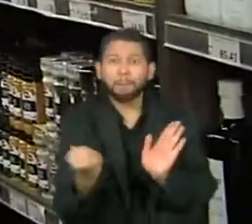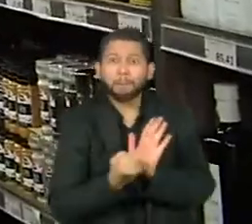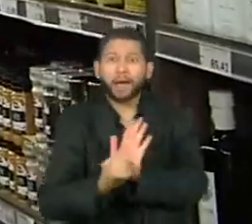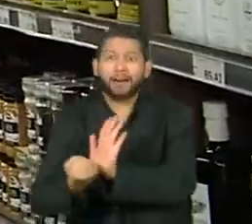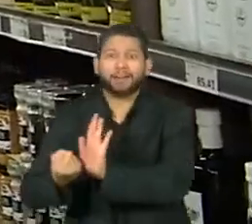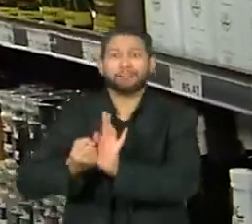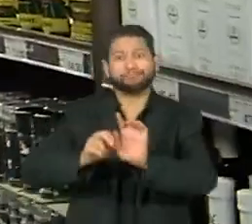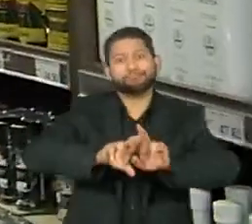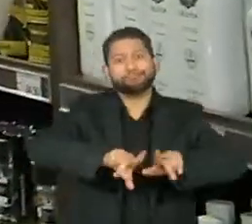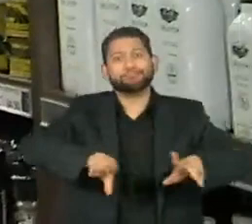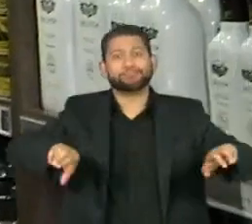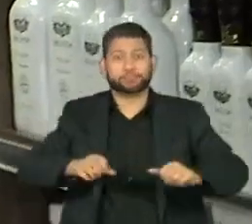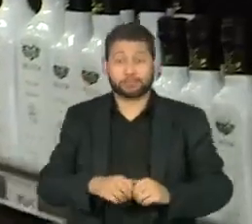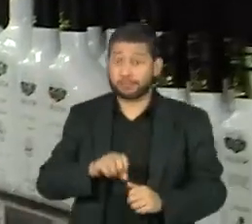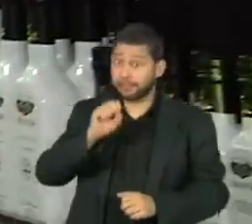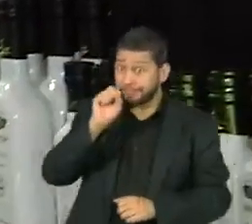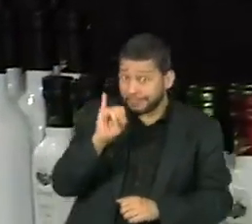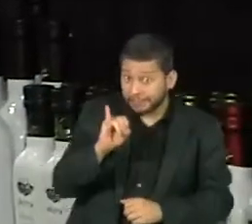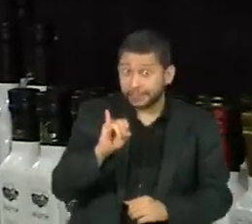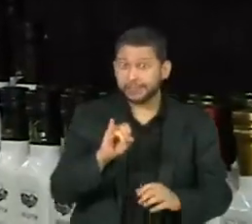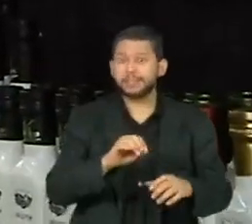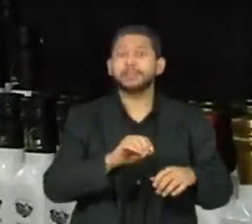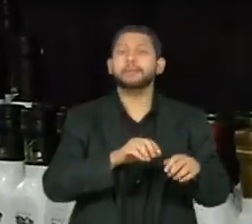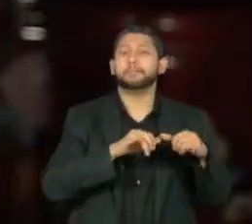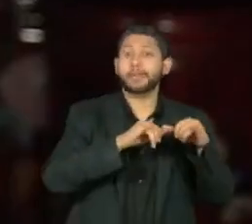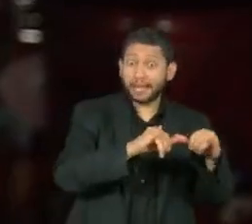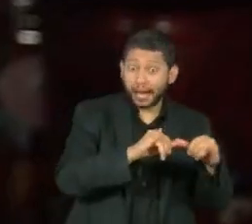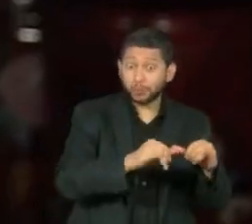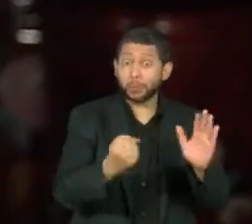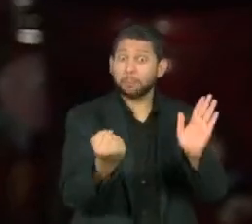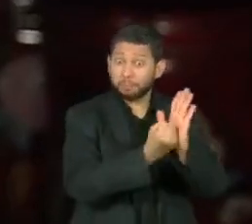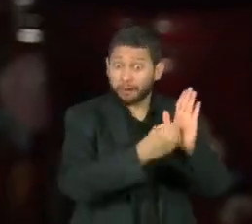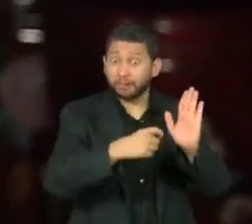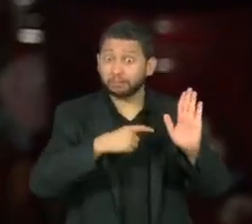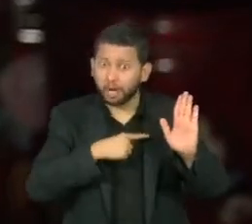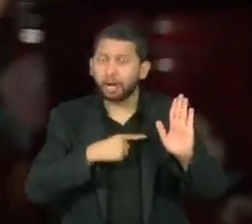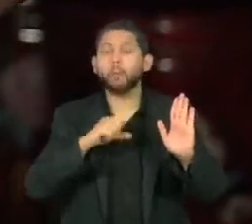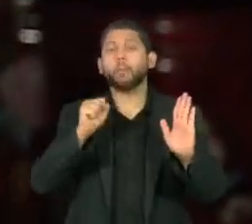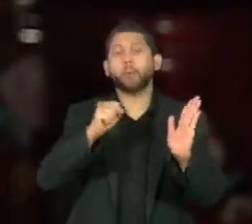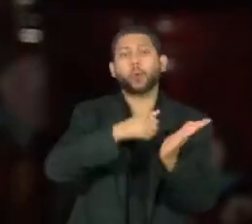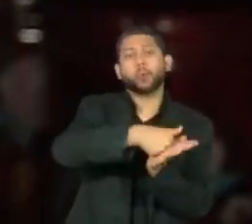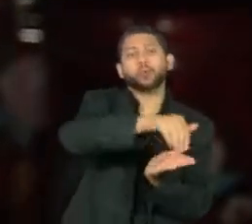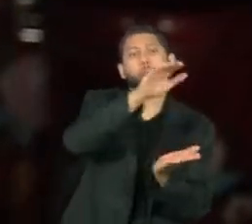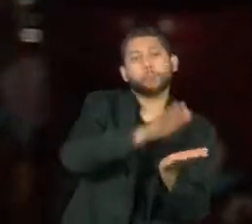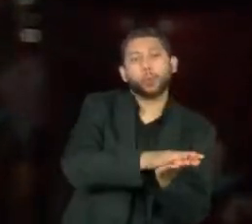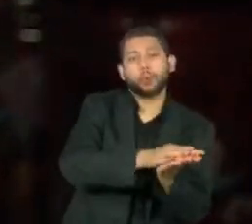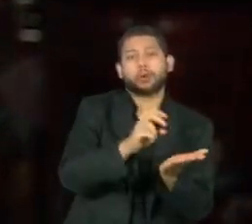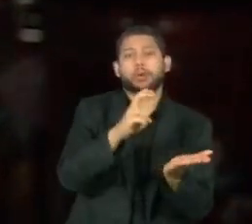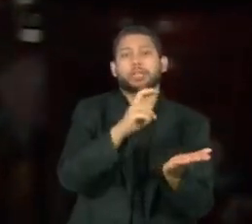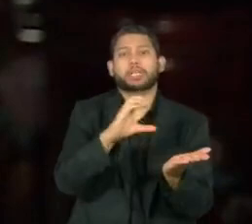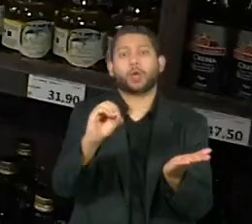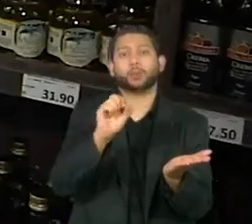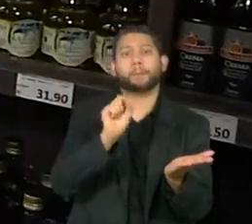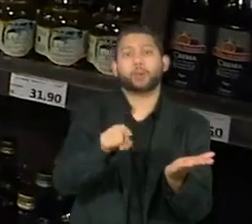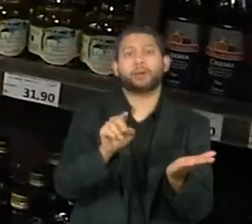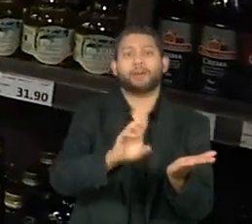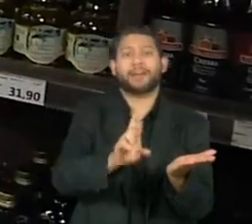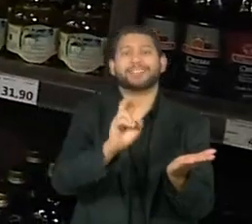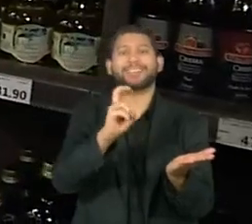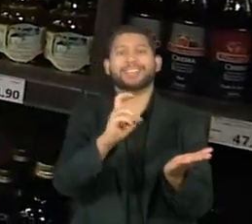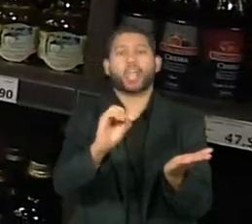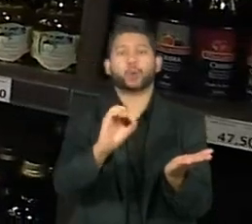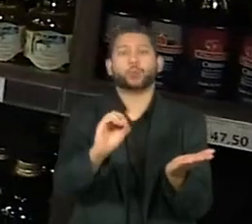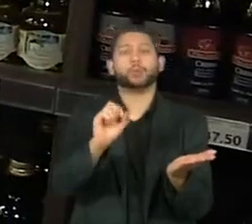E o estabelecimento que ainda tiver uma dessas marcas na prateleira poderá receber uma multa de mais de 500 mil reais. A